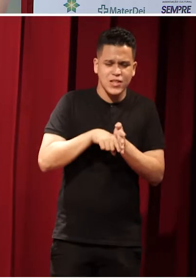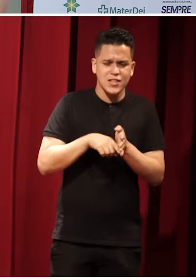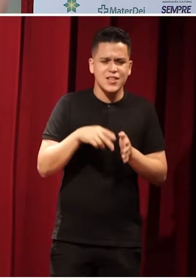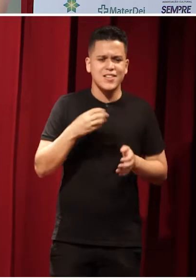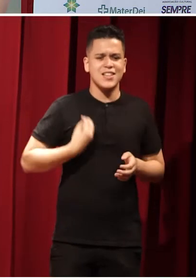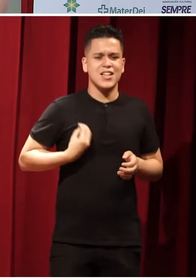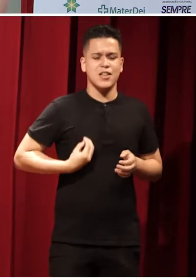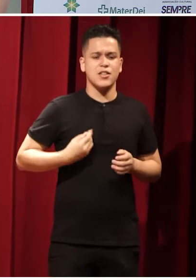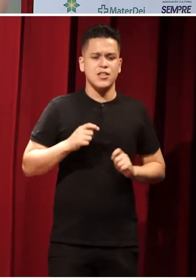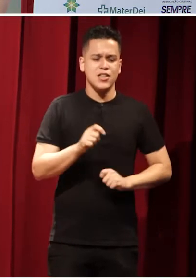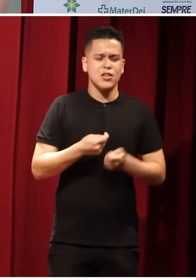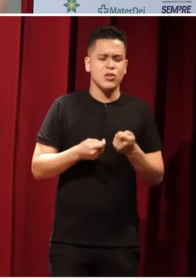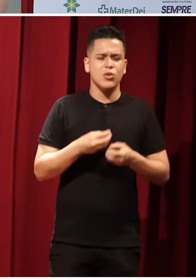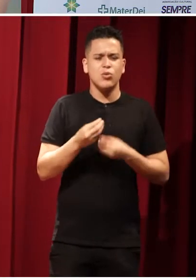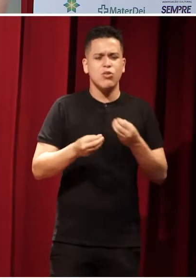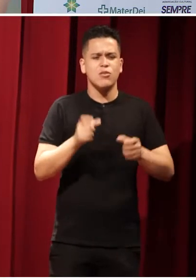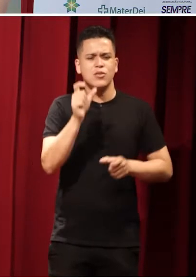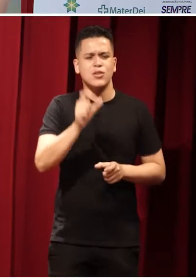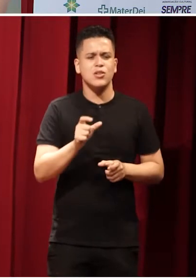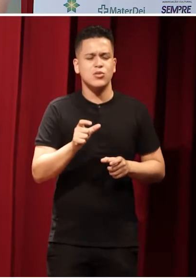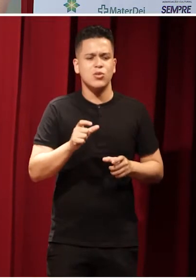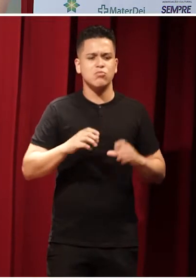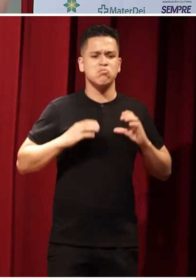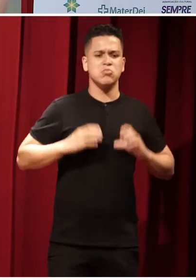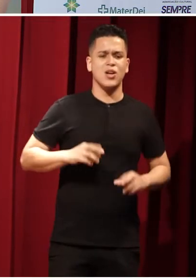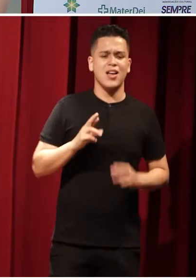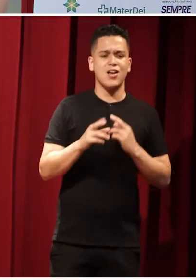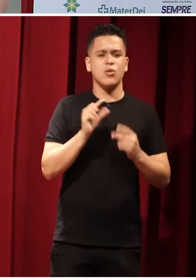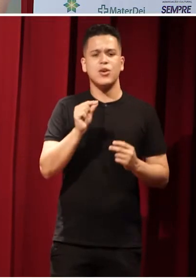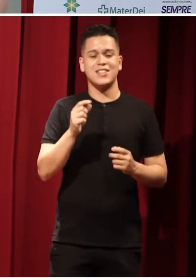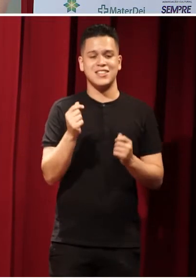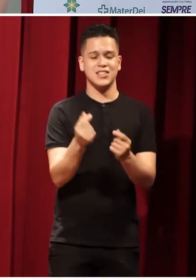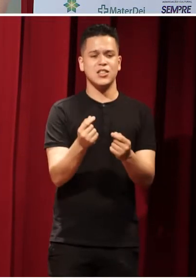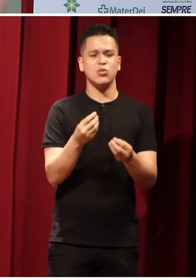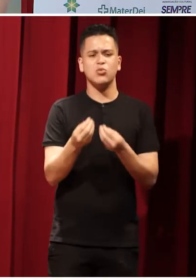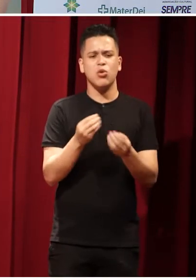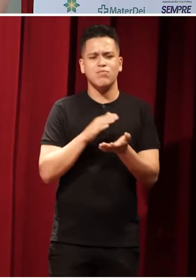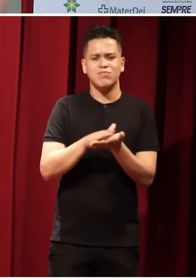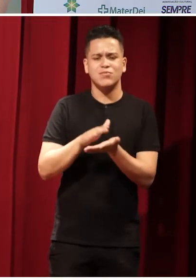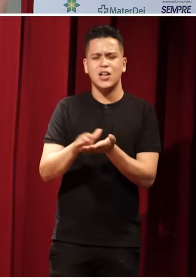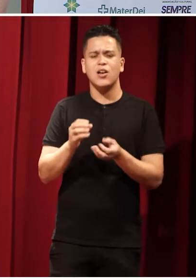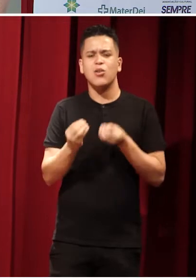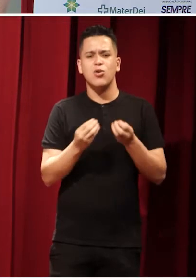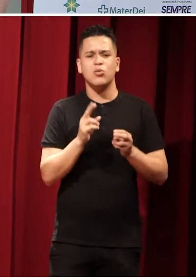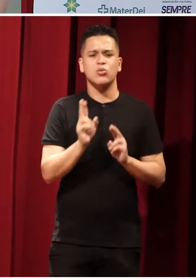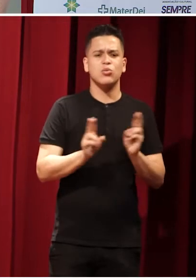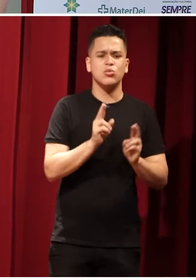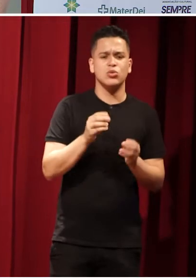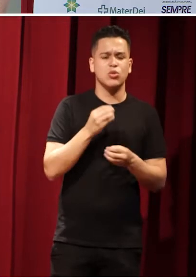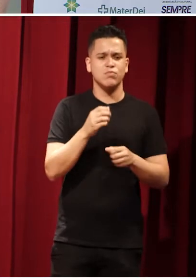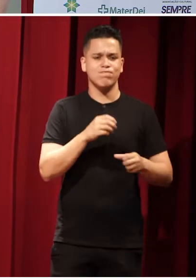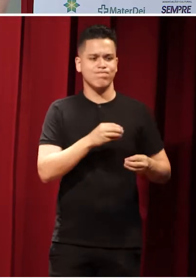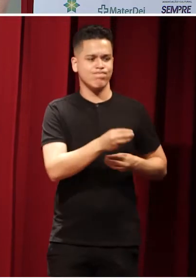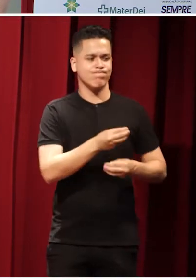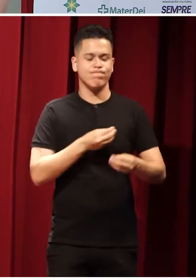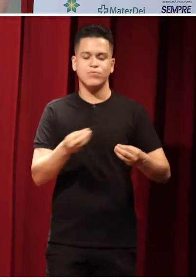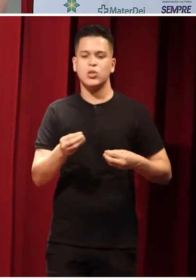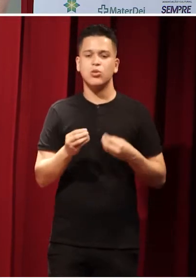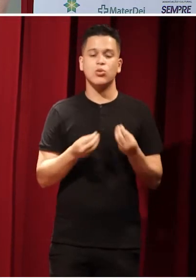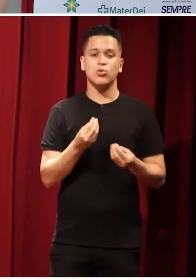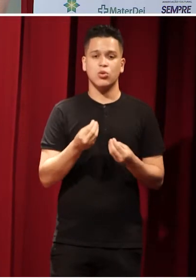o estudo da vida econômica da sociedade. A disciplina é a economia e o que nós fazemos nas